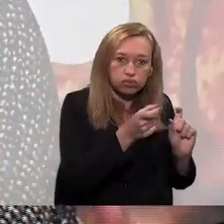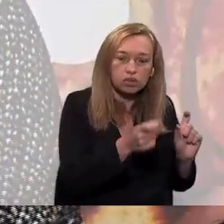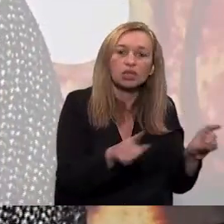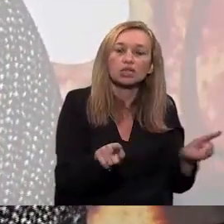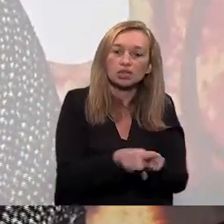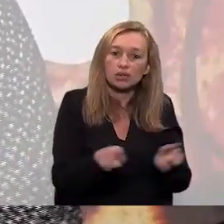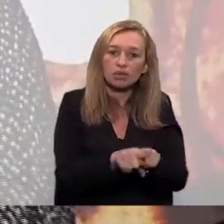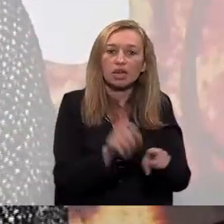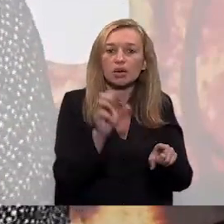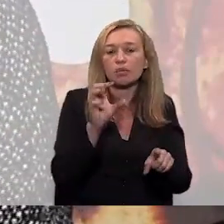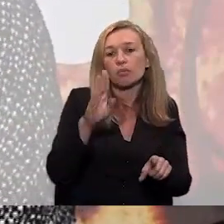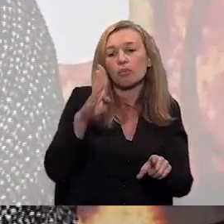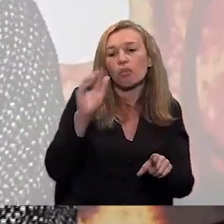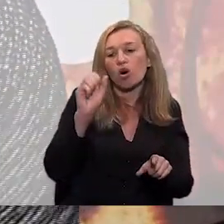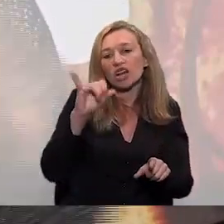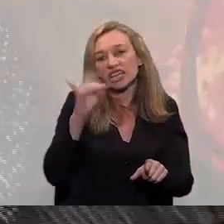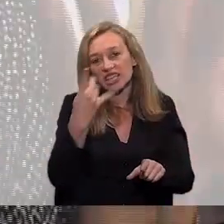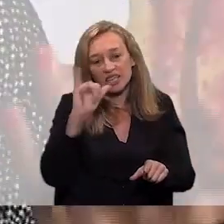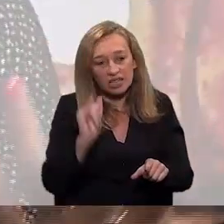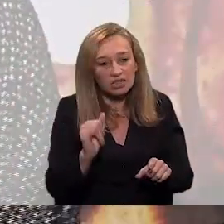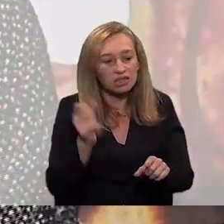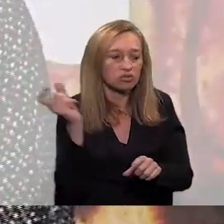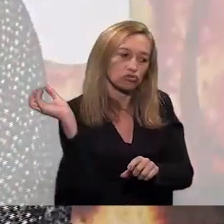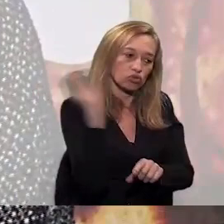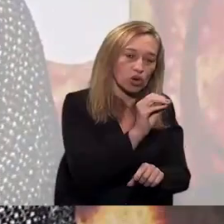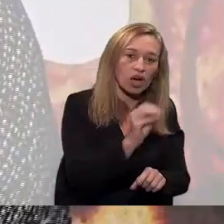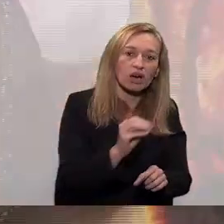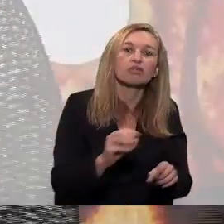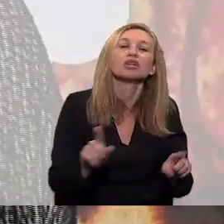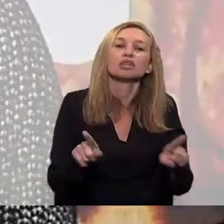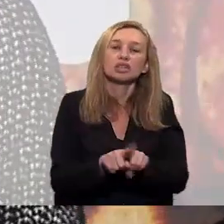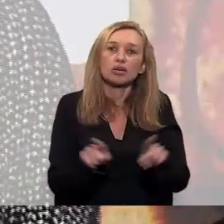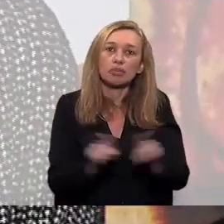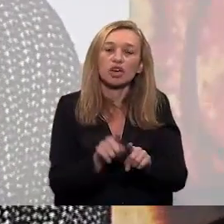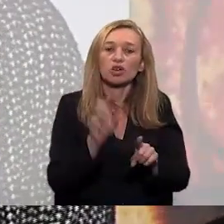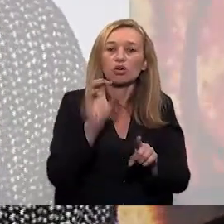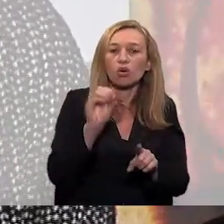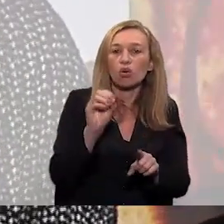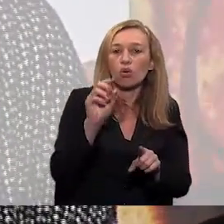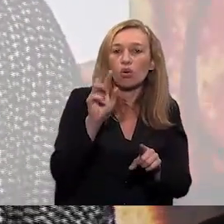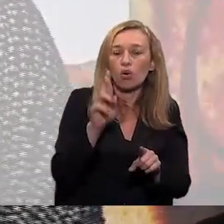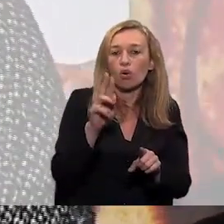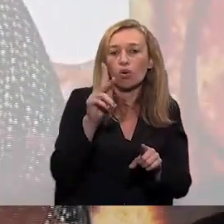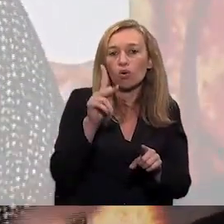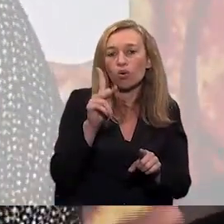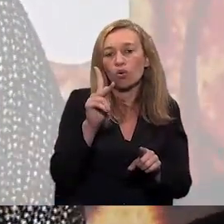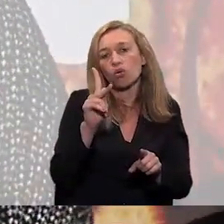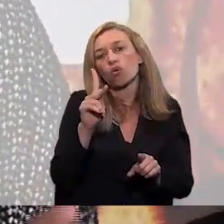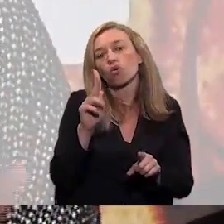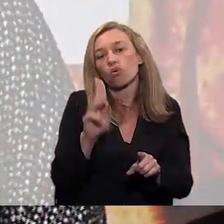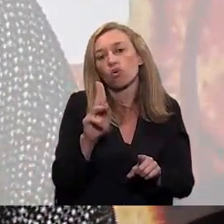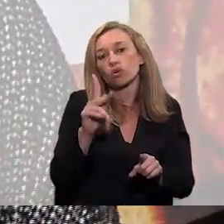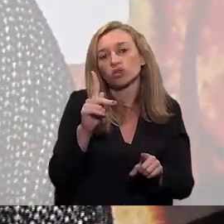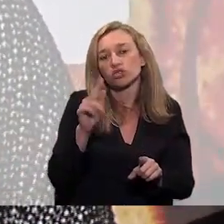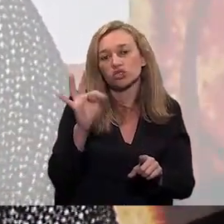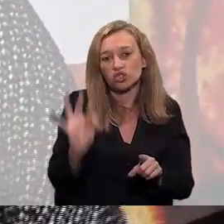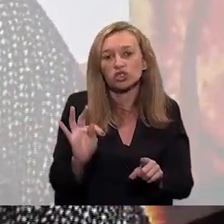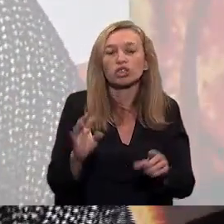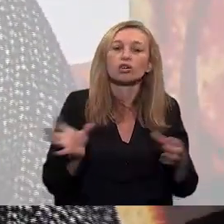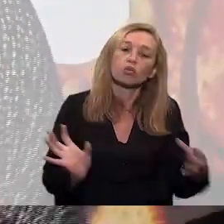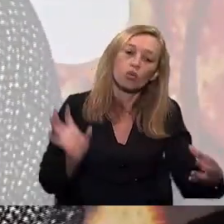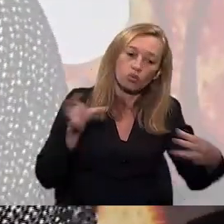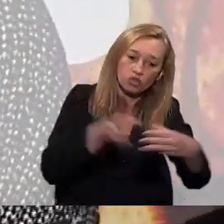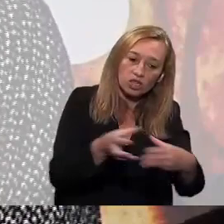de ridícula. E o estopim disso foi quando, na época, era o Orkut, eles criaram